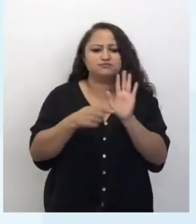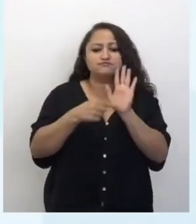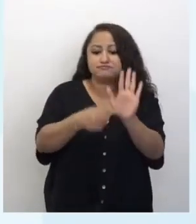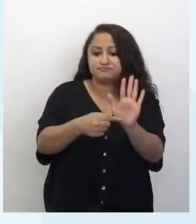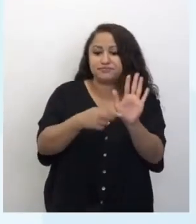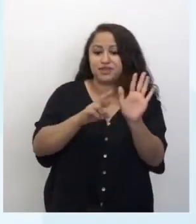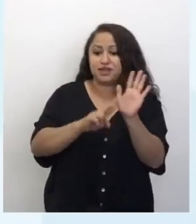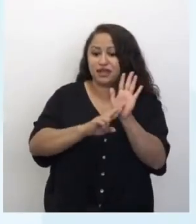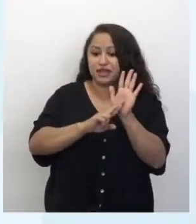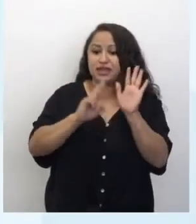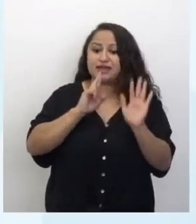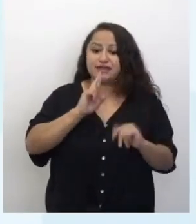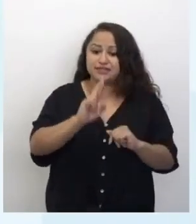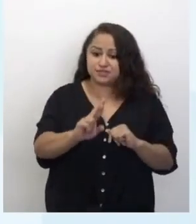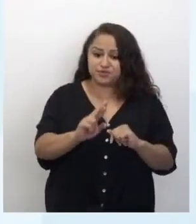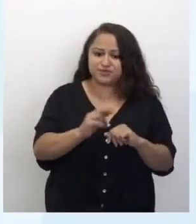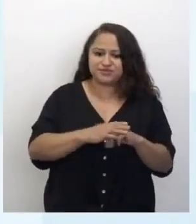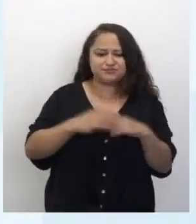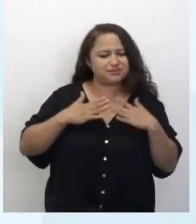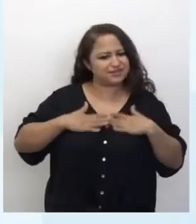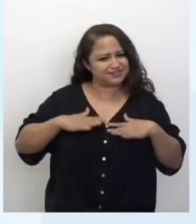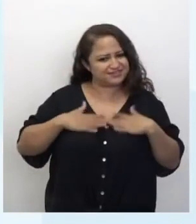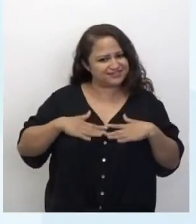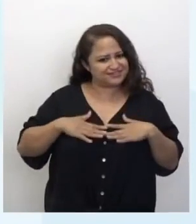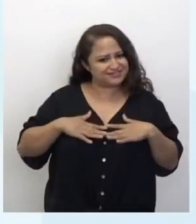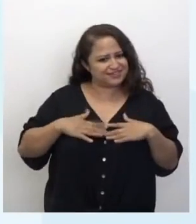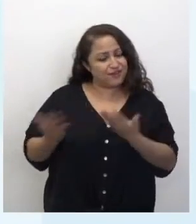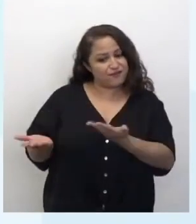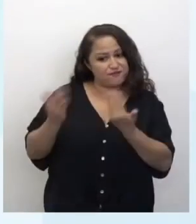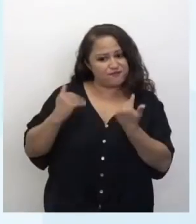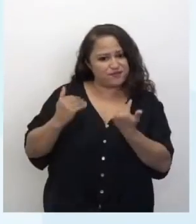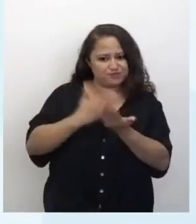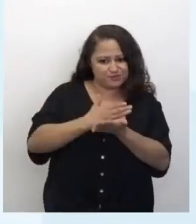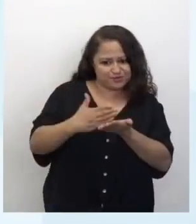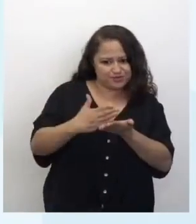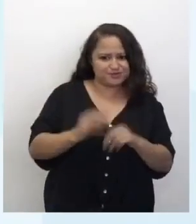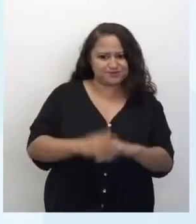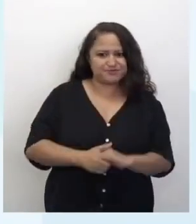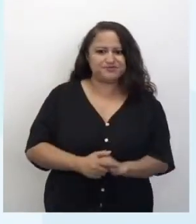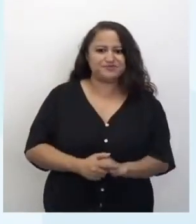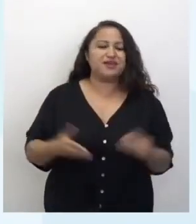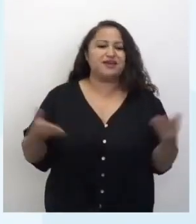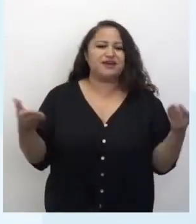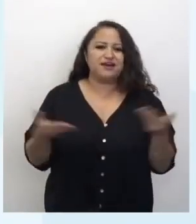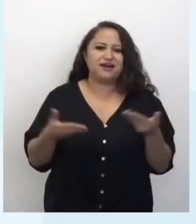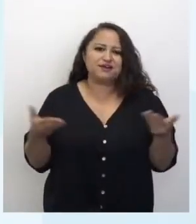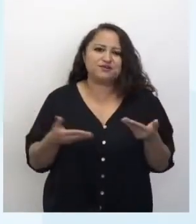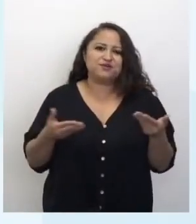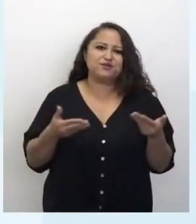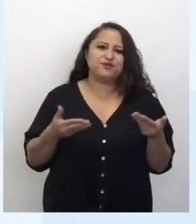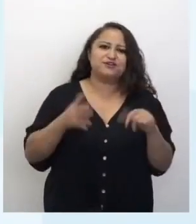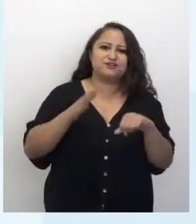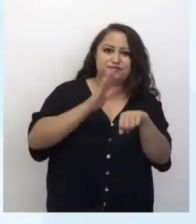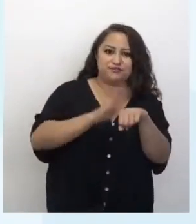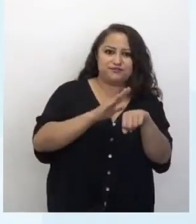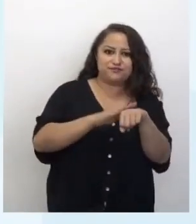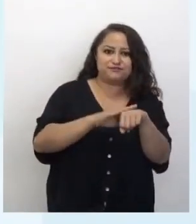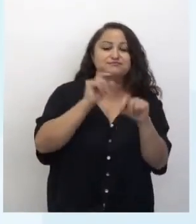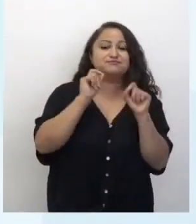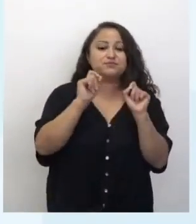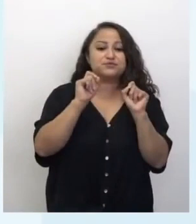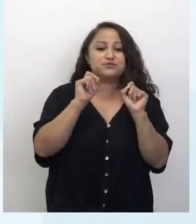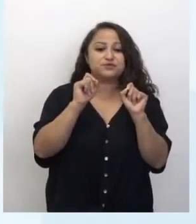vocês. Tranquilo, pessoal? Então, vamos continuar. Agora, eu vou fazer uma